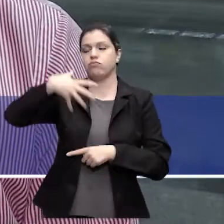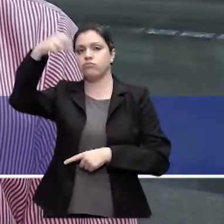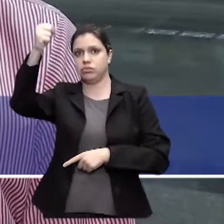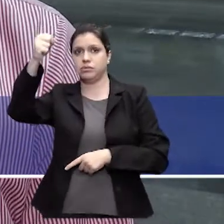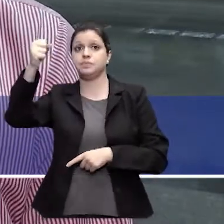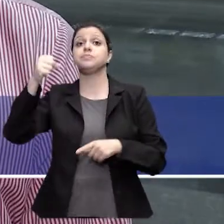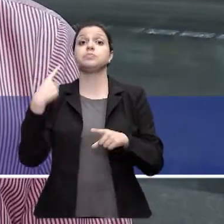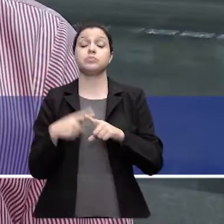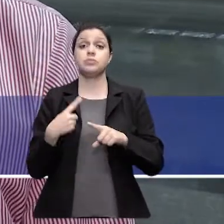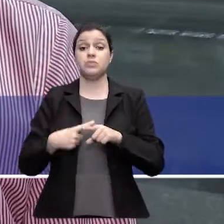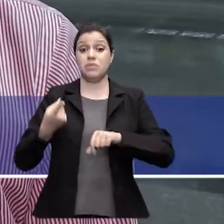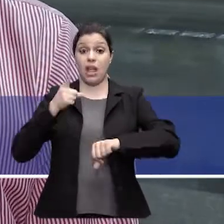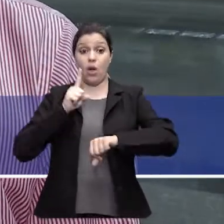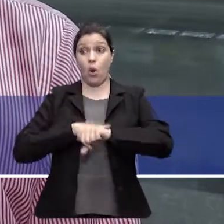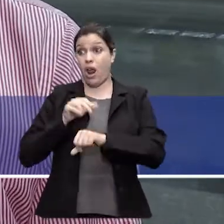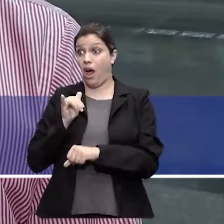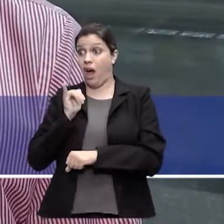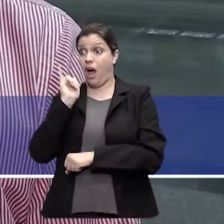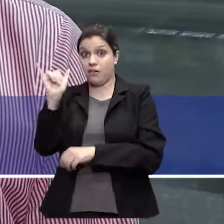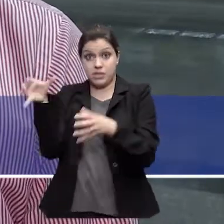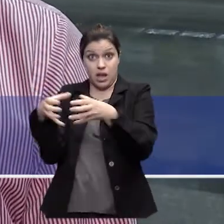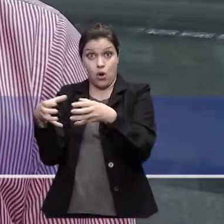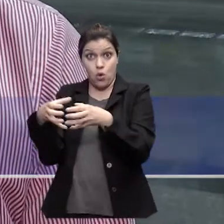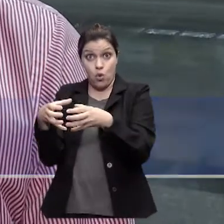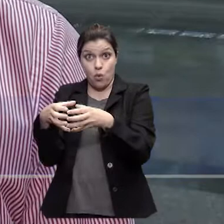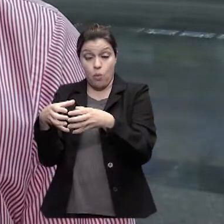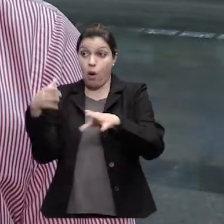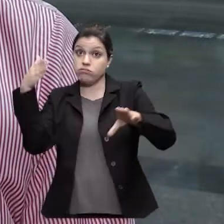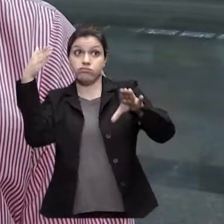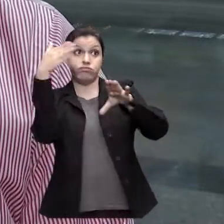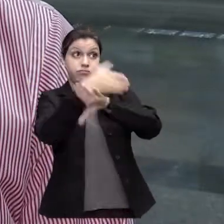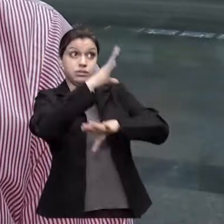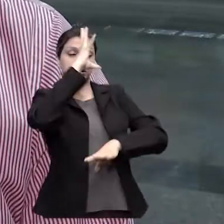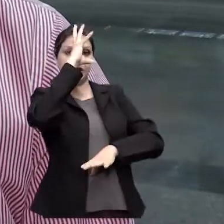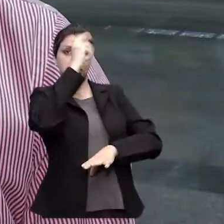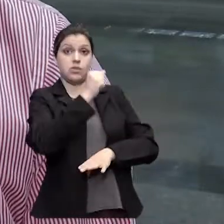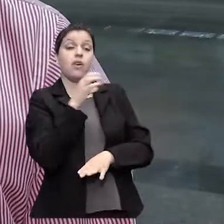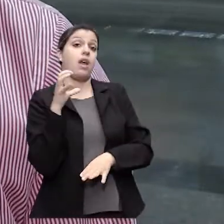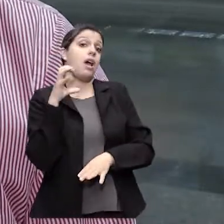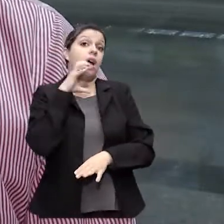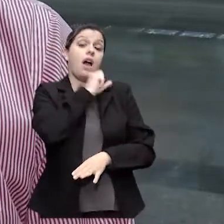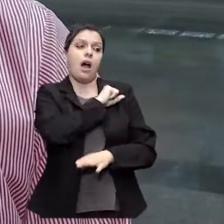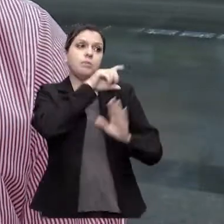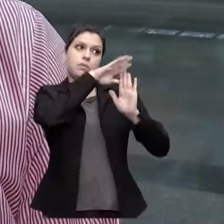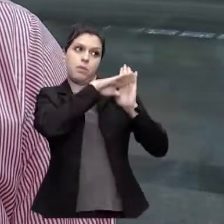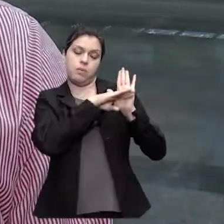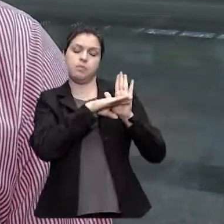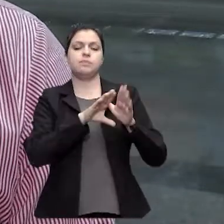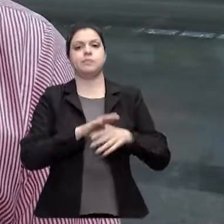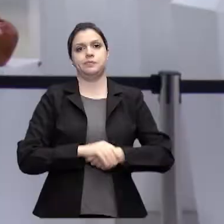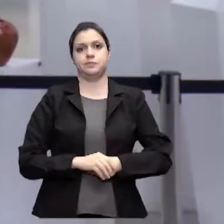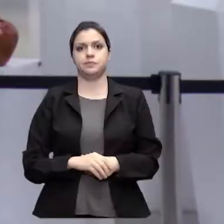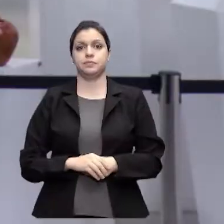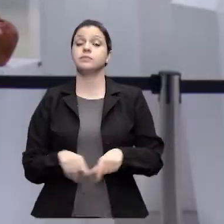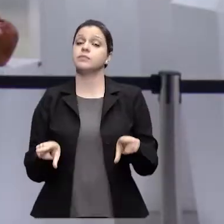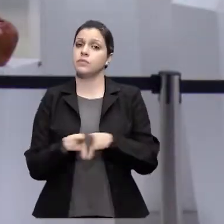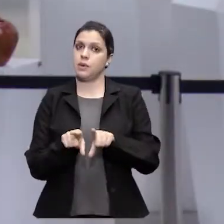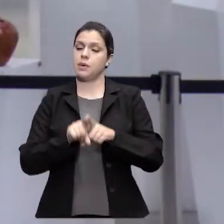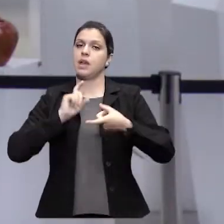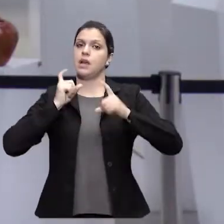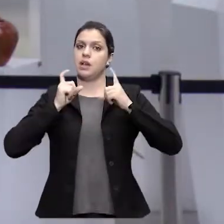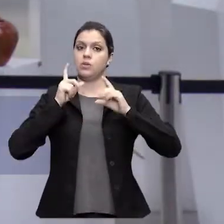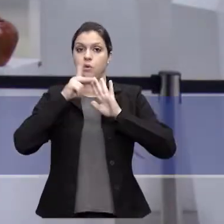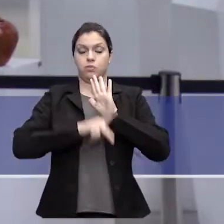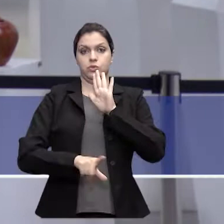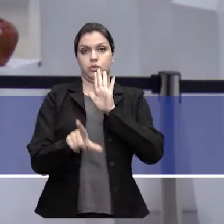de priorizar as equipes ao atendimento, nós vamos considerar a cadeia produtiva, o processo produtivo em questão. Na reunião também